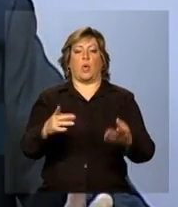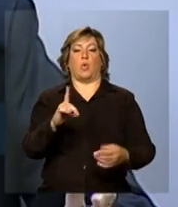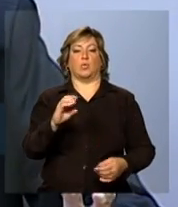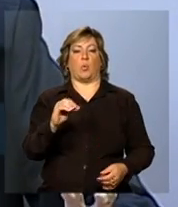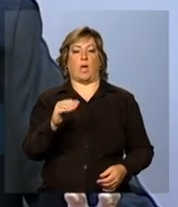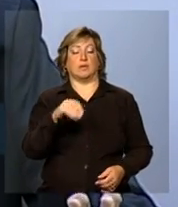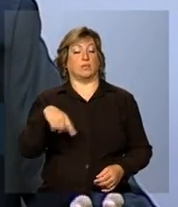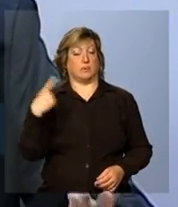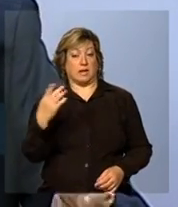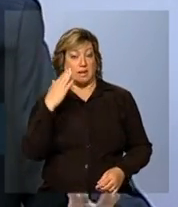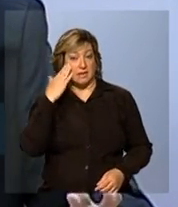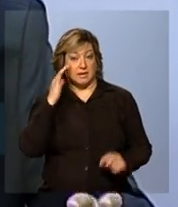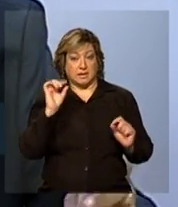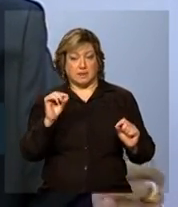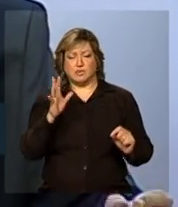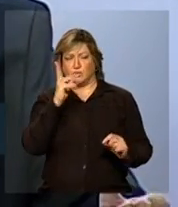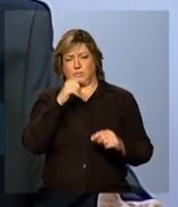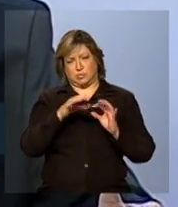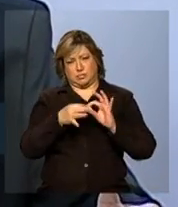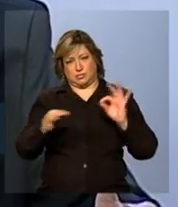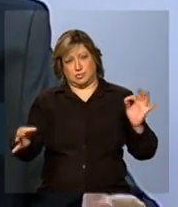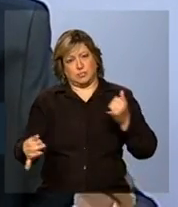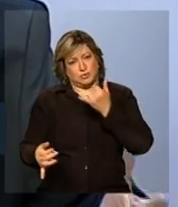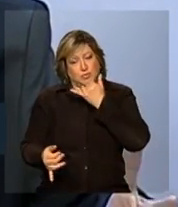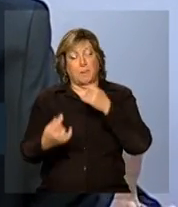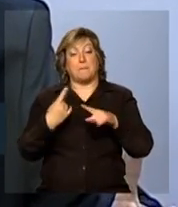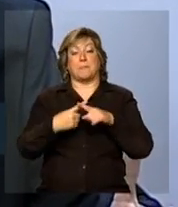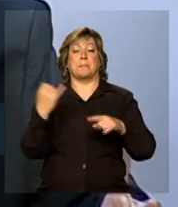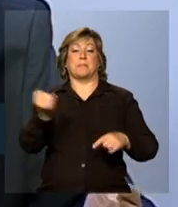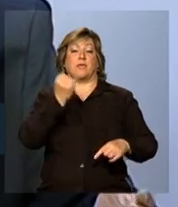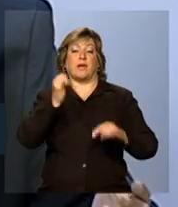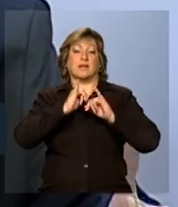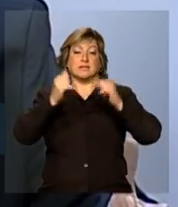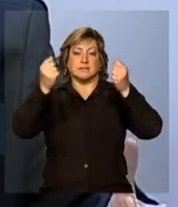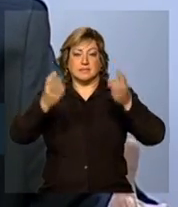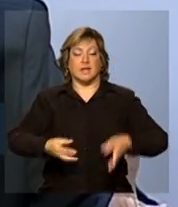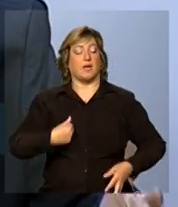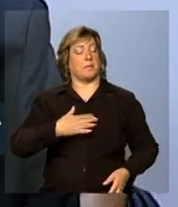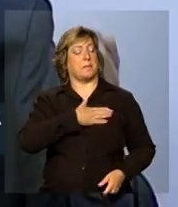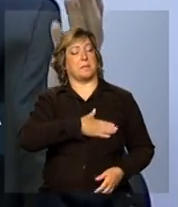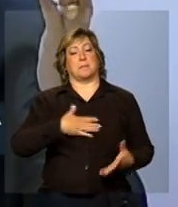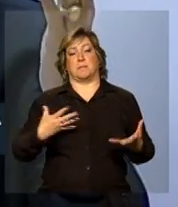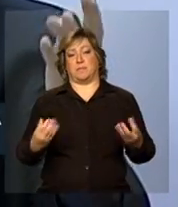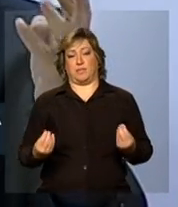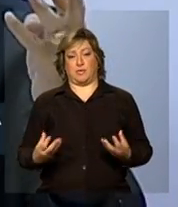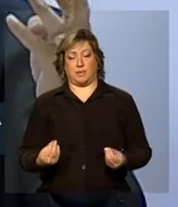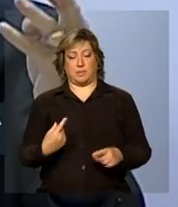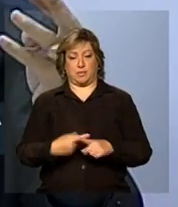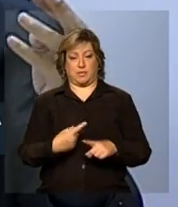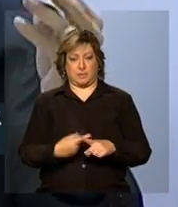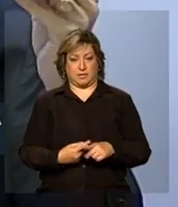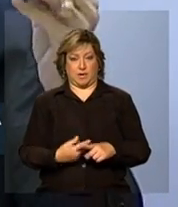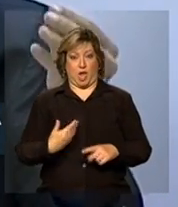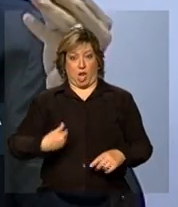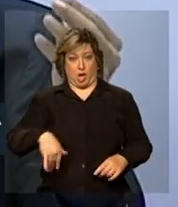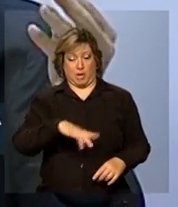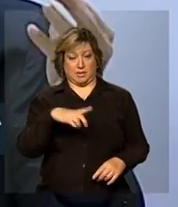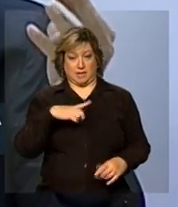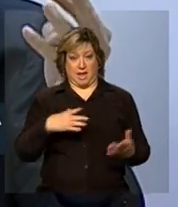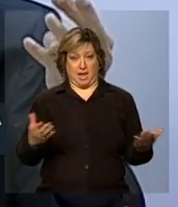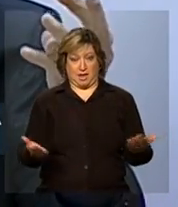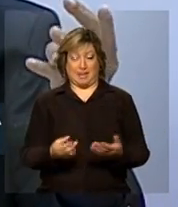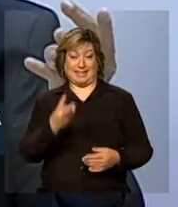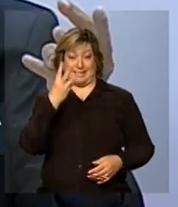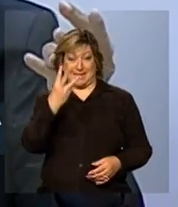Para os senhores terem uma ideia, desculpe alongar, mas é tão importante que eu possa falar isso do prazer que eu tenho. Nós teremos agora 3 pessoas